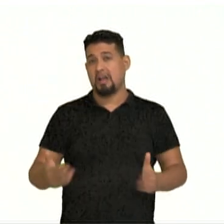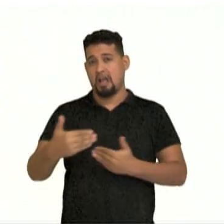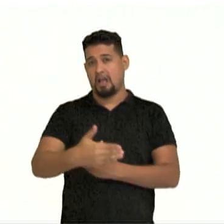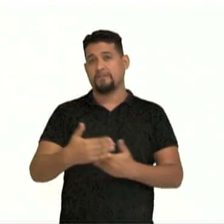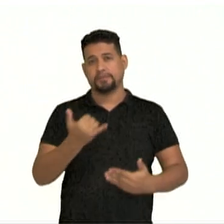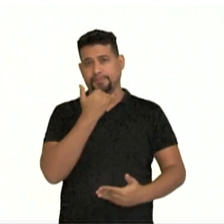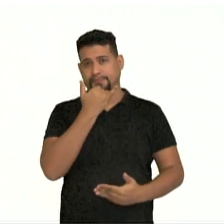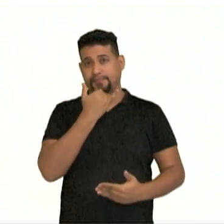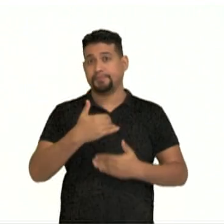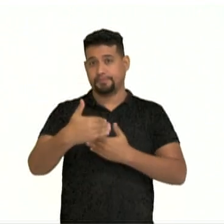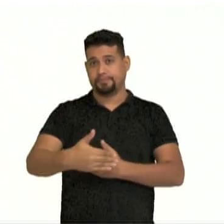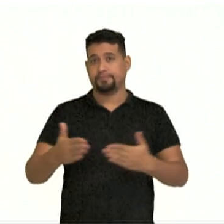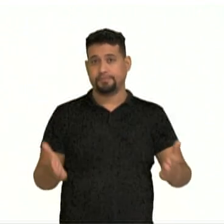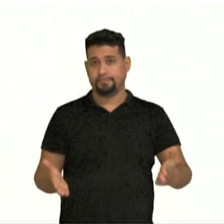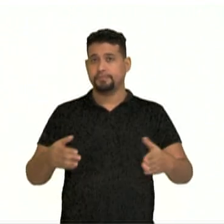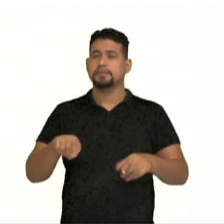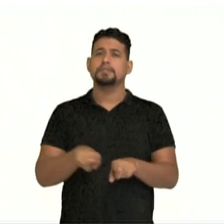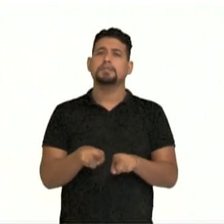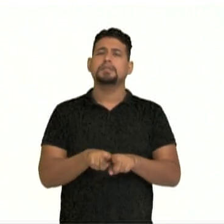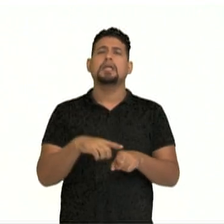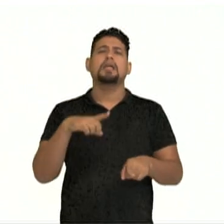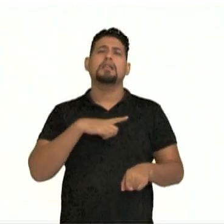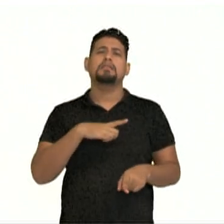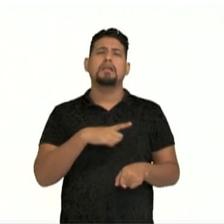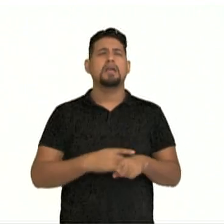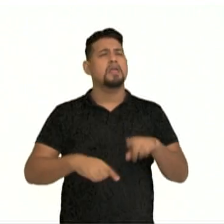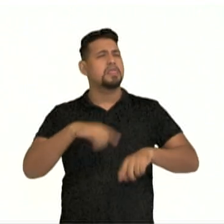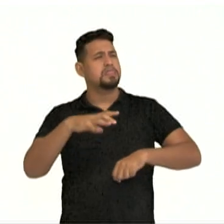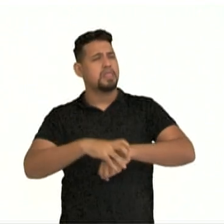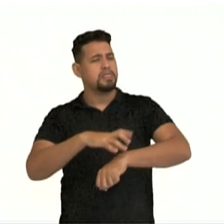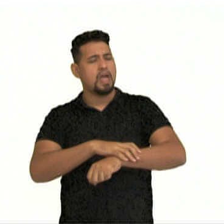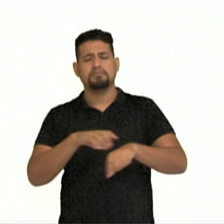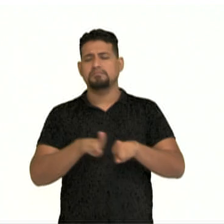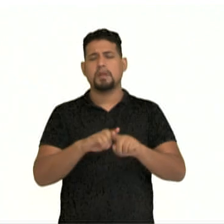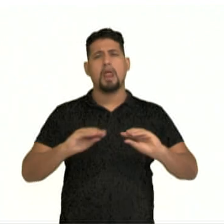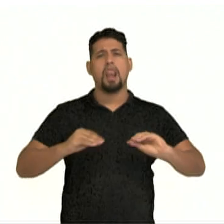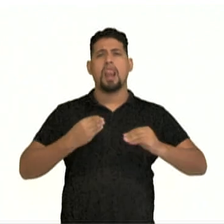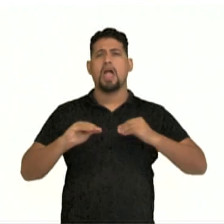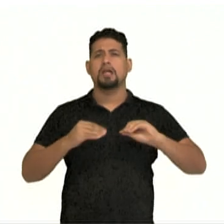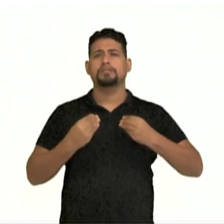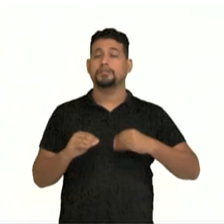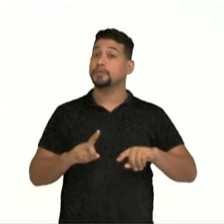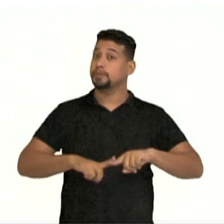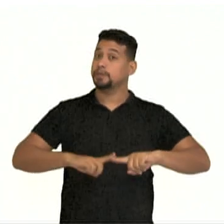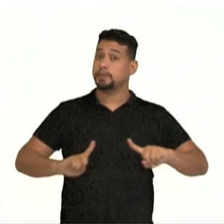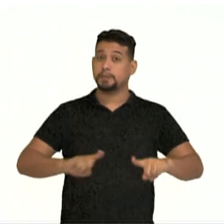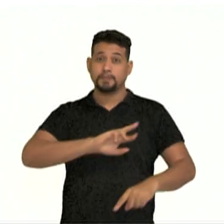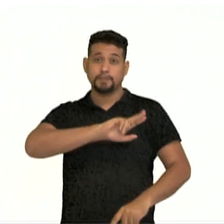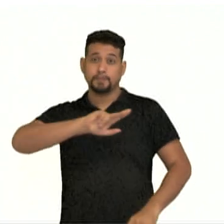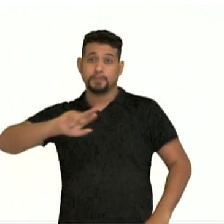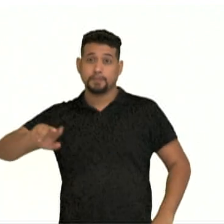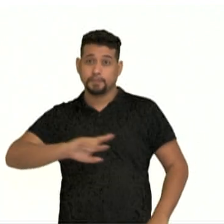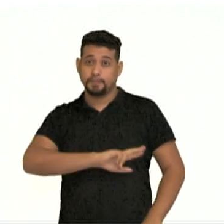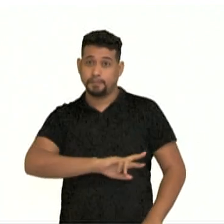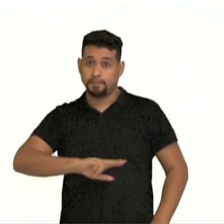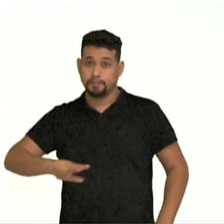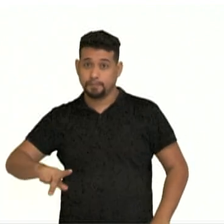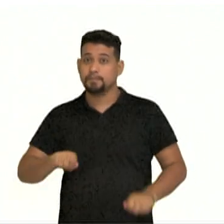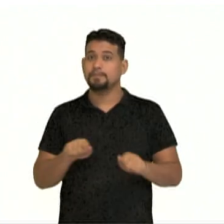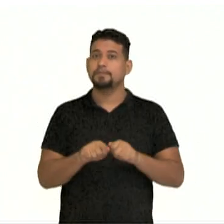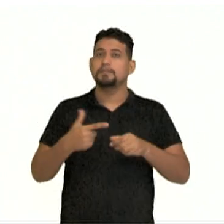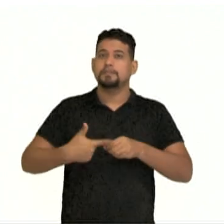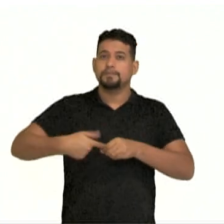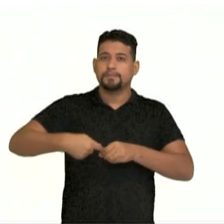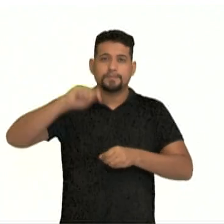térmica. Pessoal, nós temos, de um modo geral, materiais plásticos. Esses derivados de petróleo, pessoal,